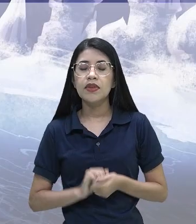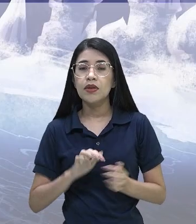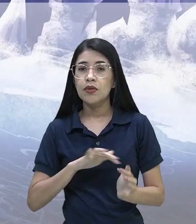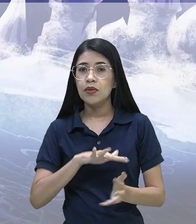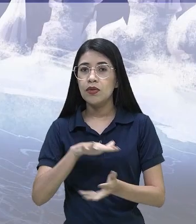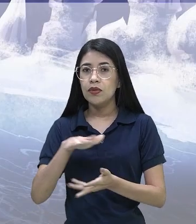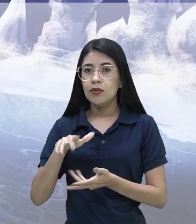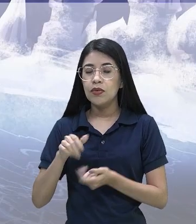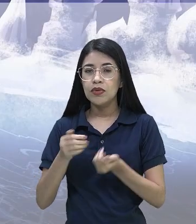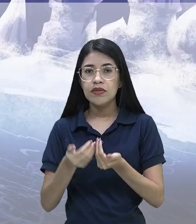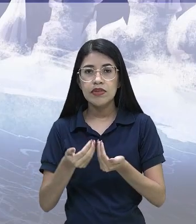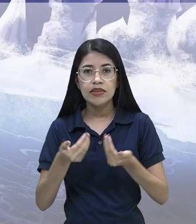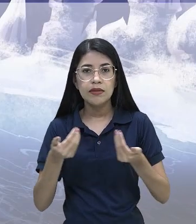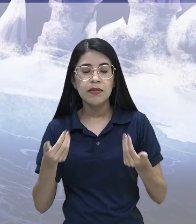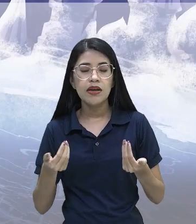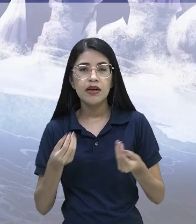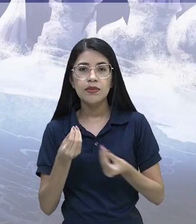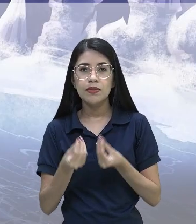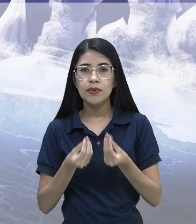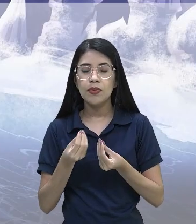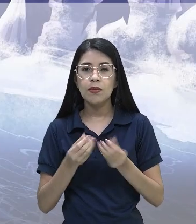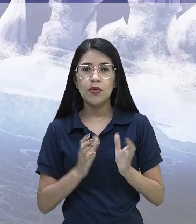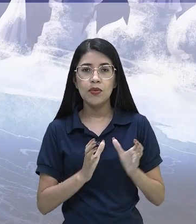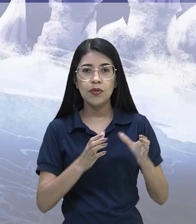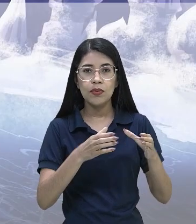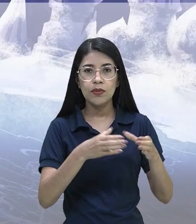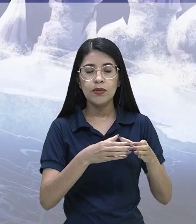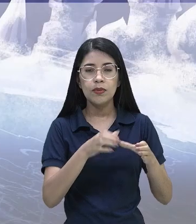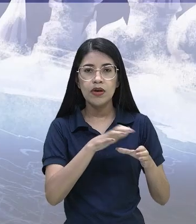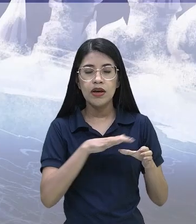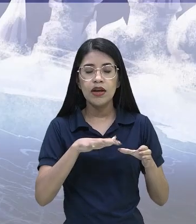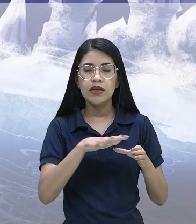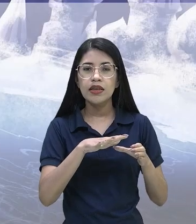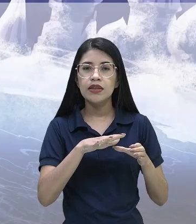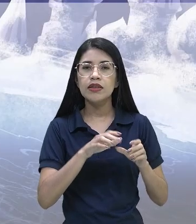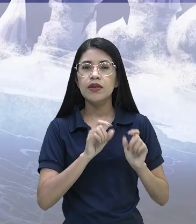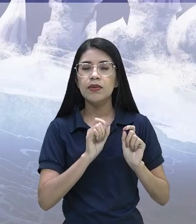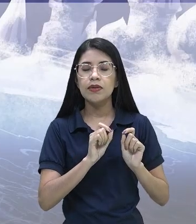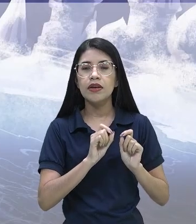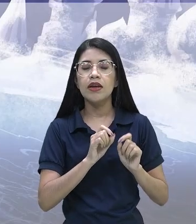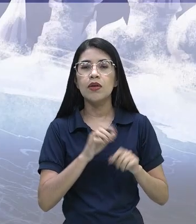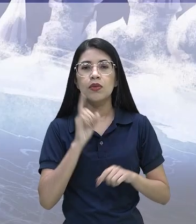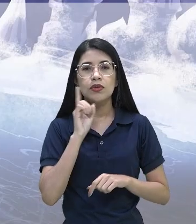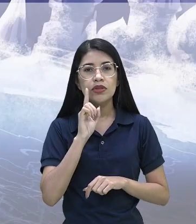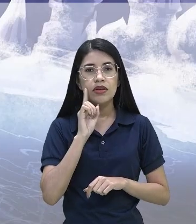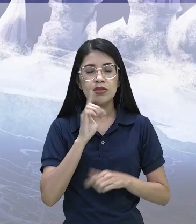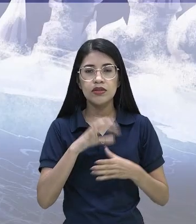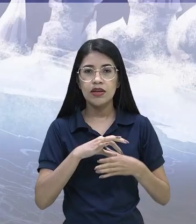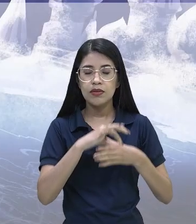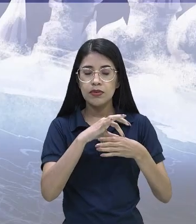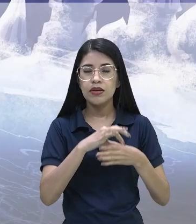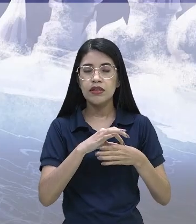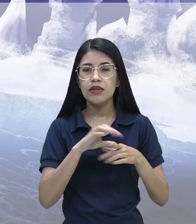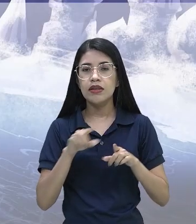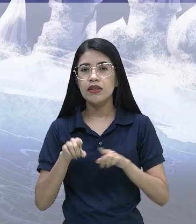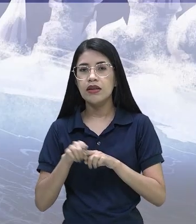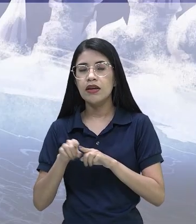ele ficou dividido entre dois polos de poder, certo? Estados Unidos e União Soviética, e a